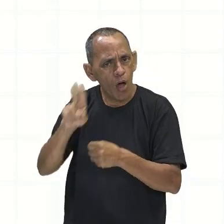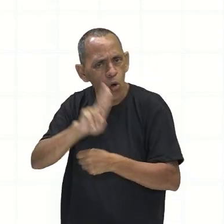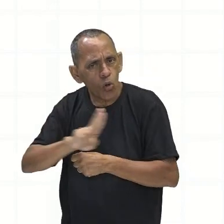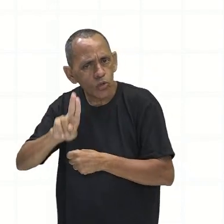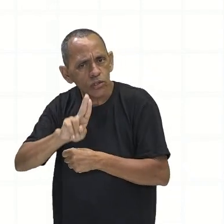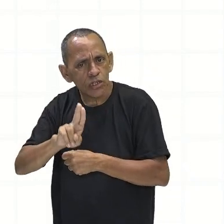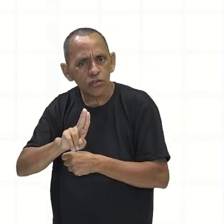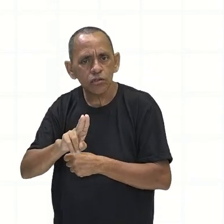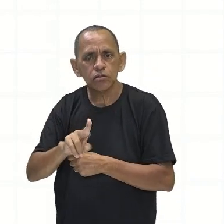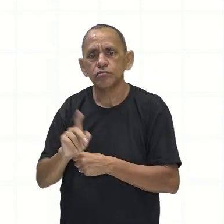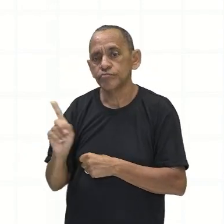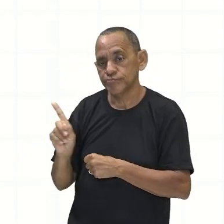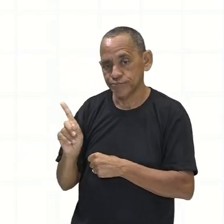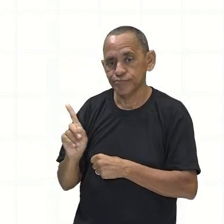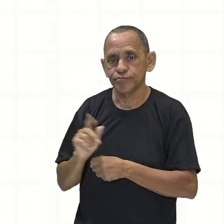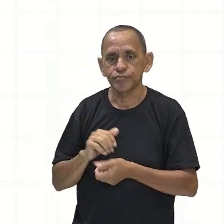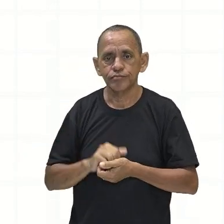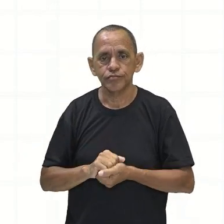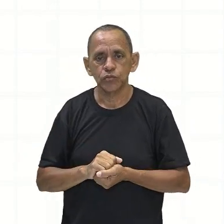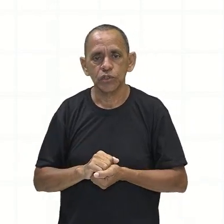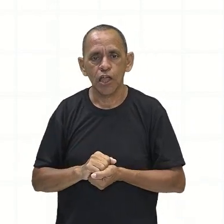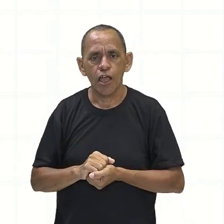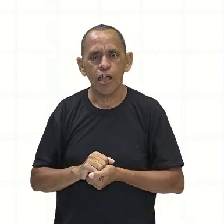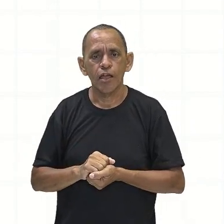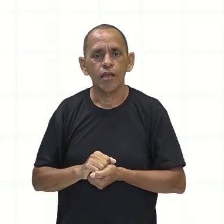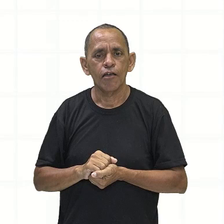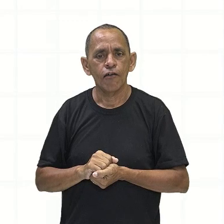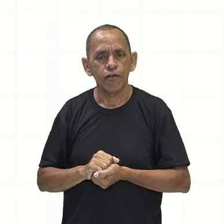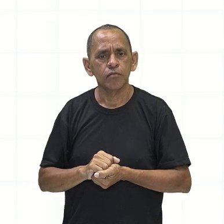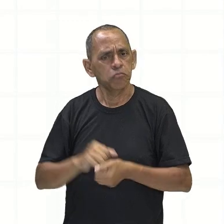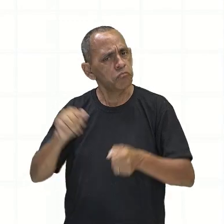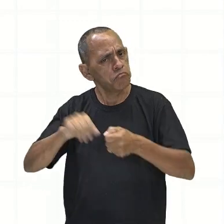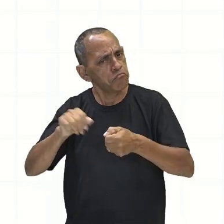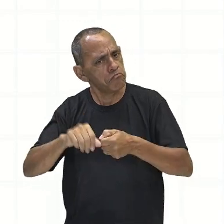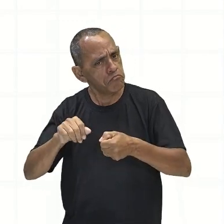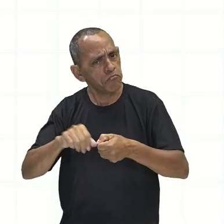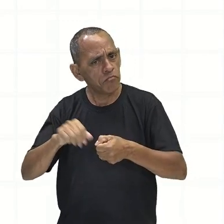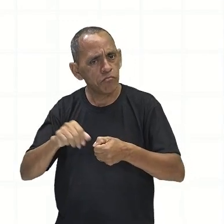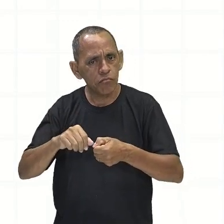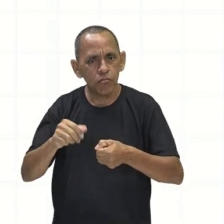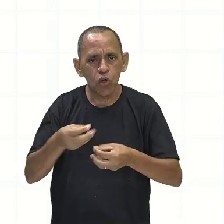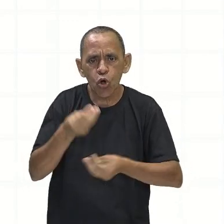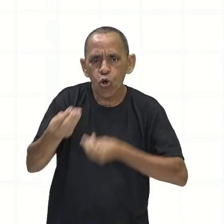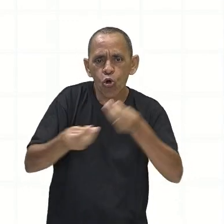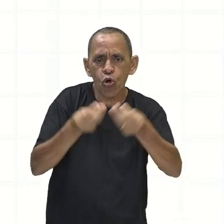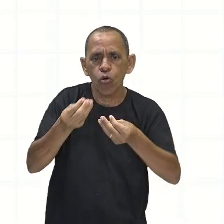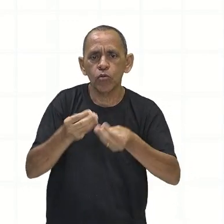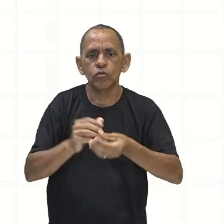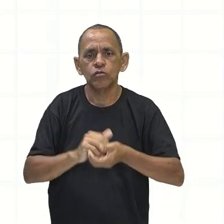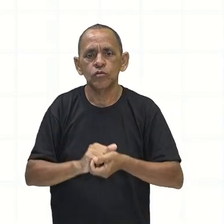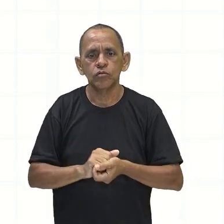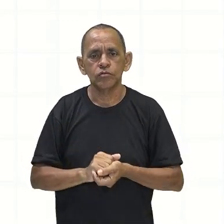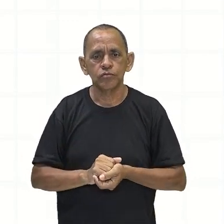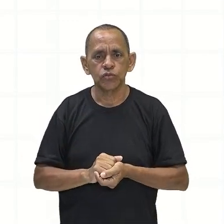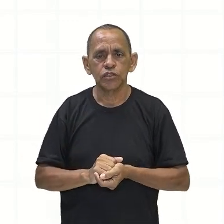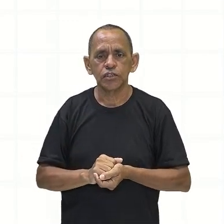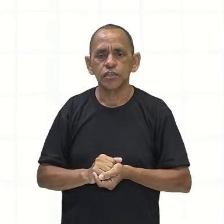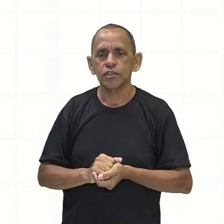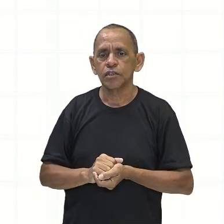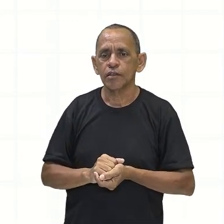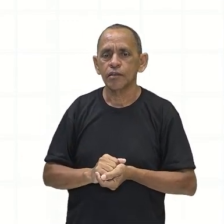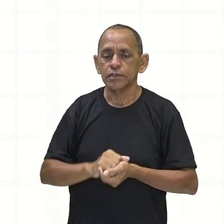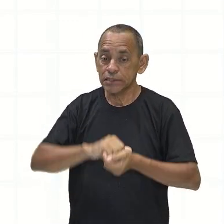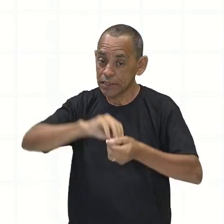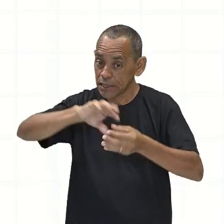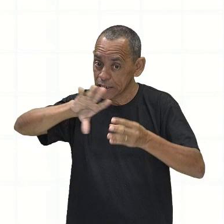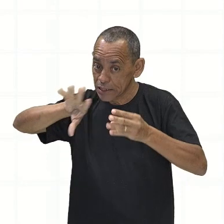fizeram a ponte. Aí você vai utilizar assim, ó. Vai utilizar assim. Fizeram na. O na